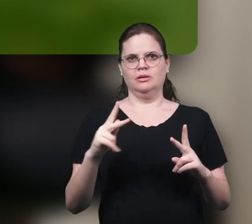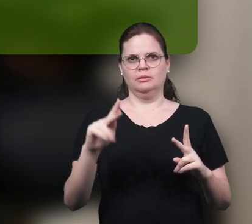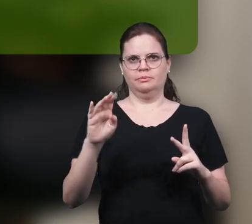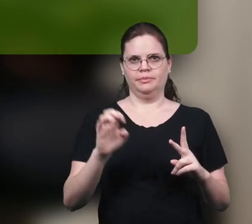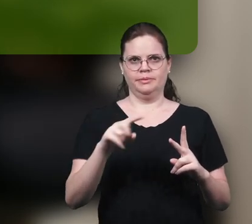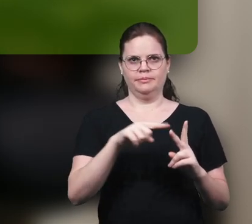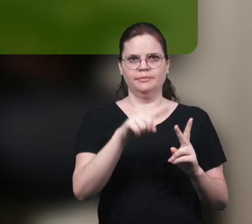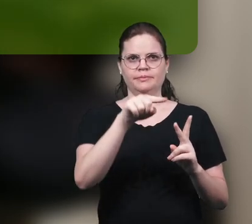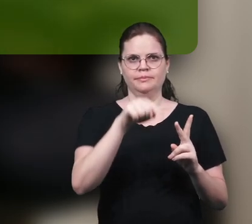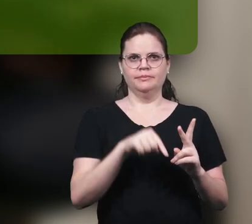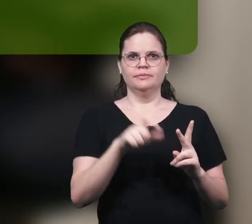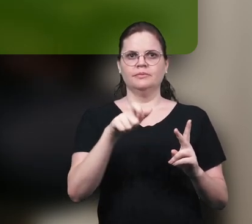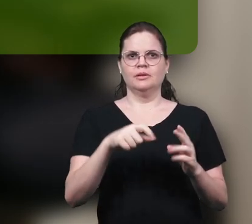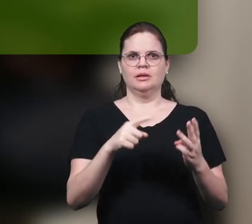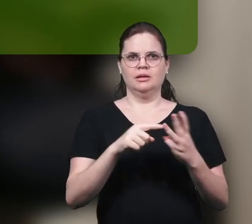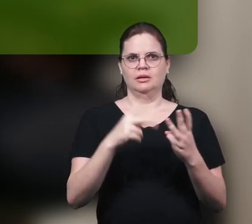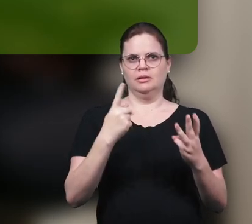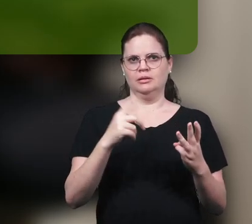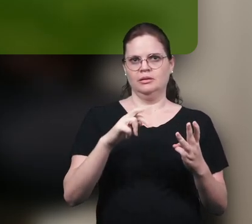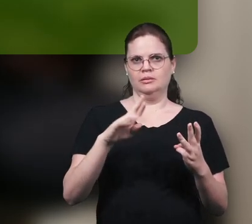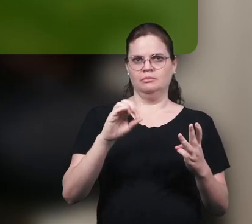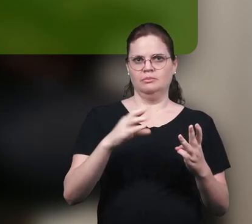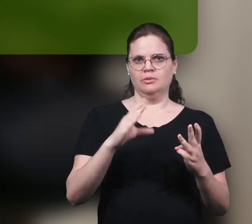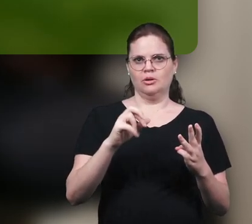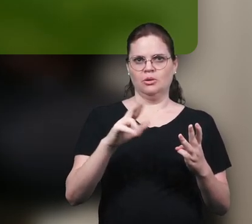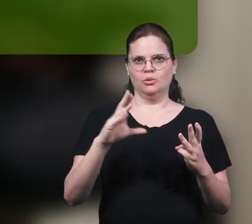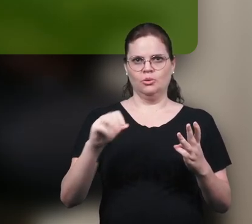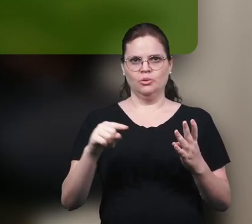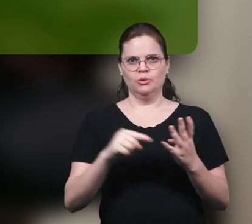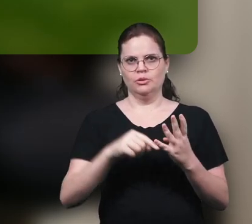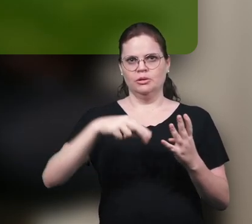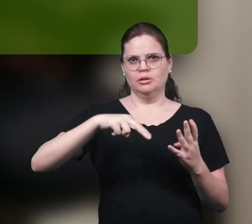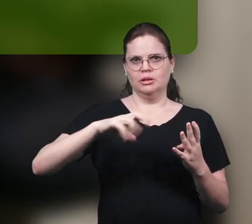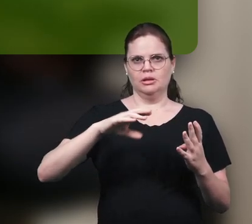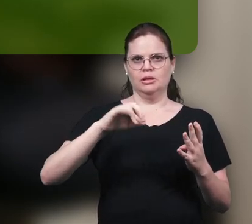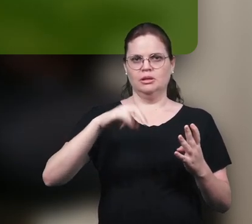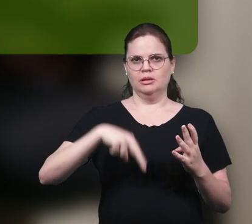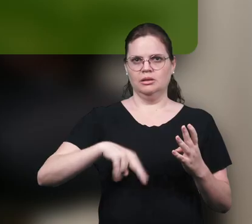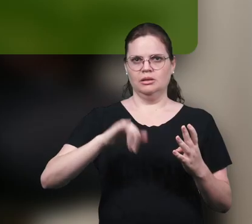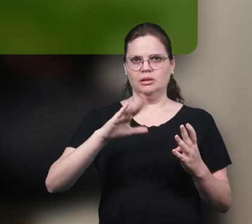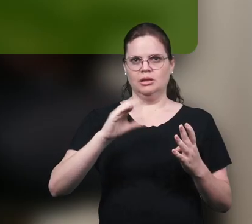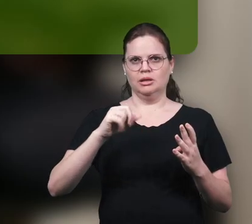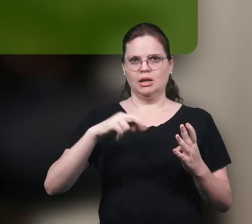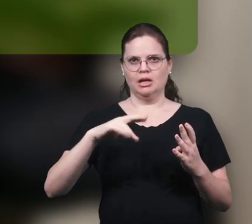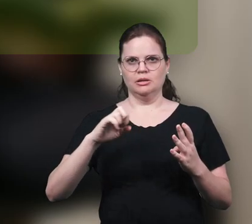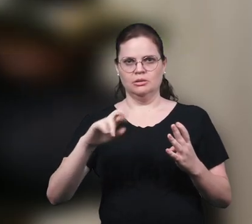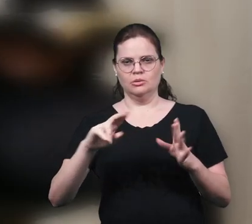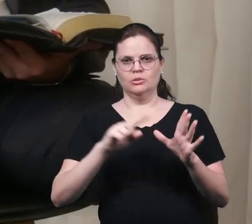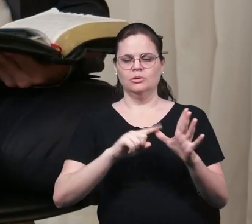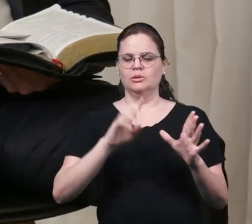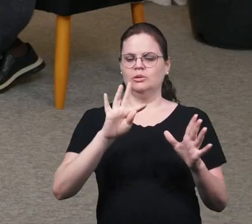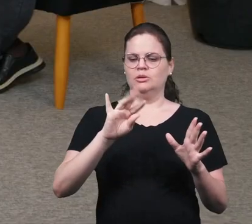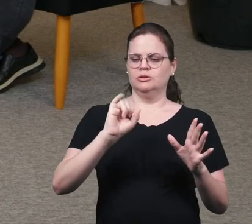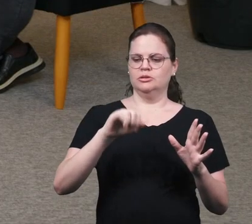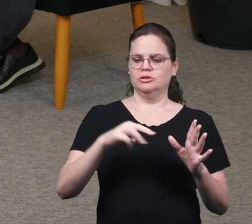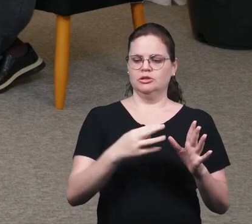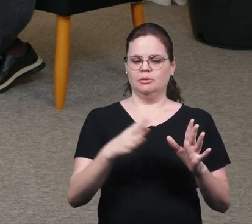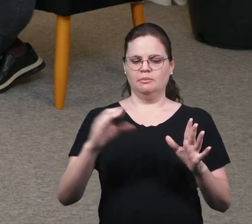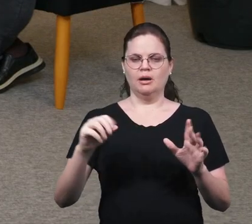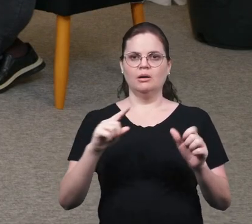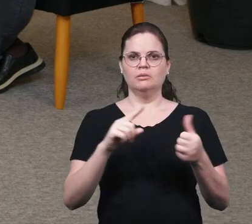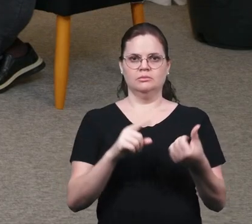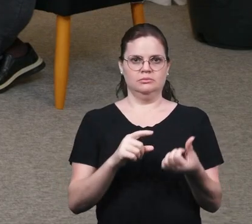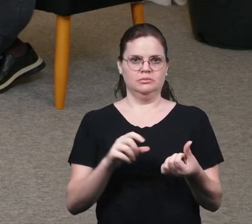e Nicanor, e Timão, e Pármenas, e Nicolau, prosélito de Antioquia. Isso mesmo. Então,